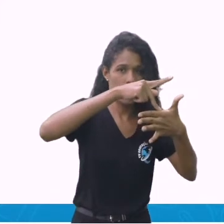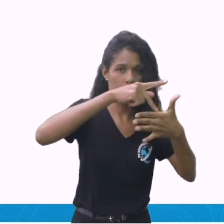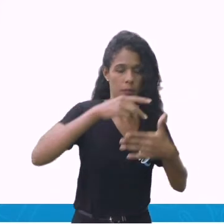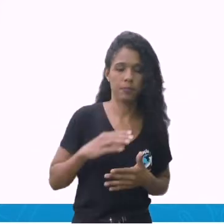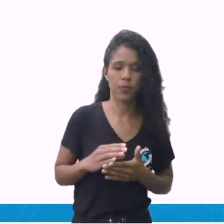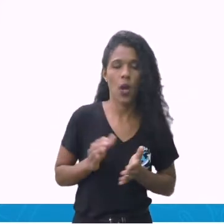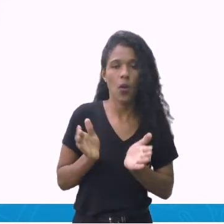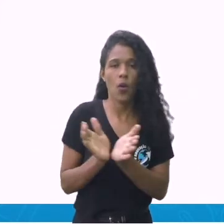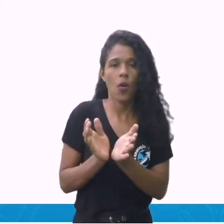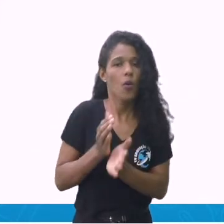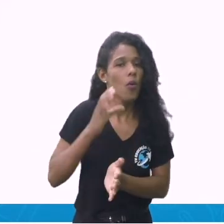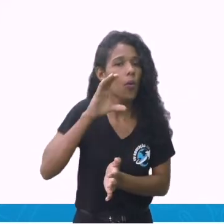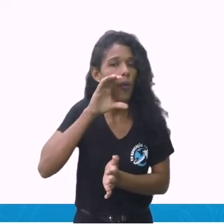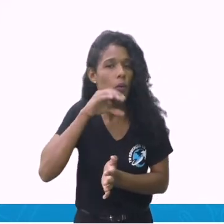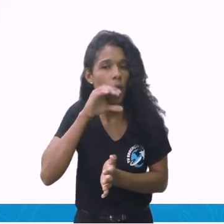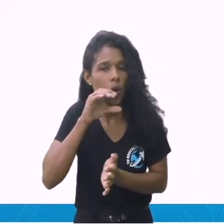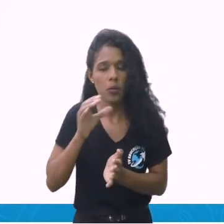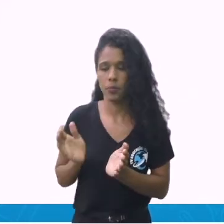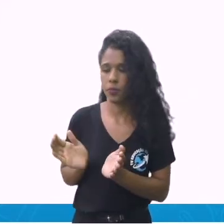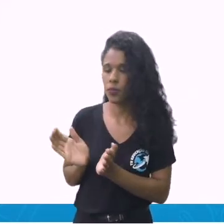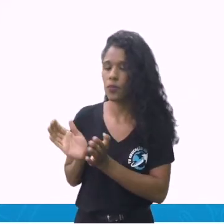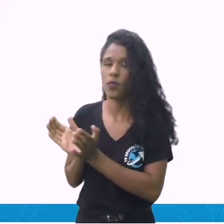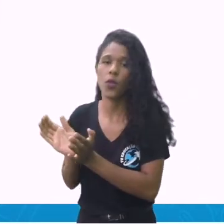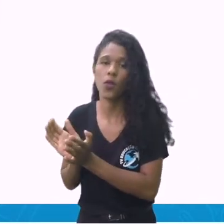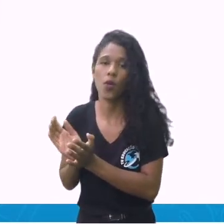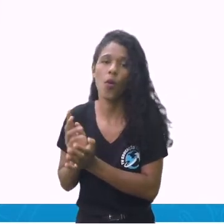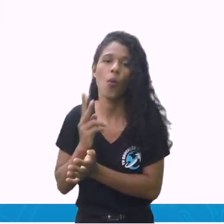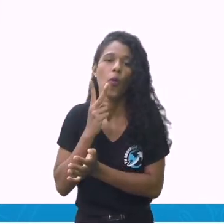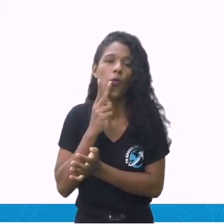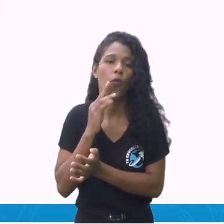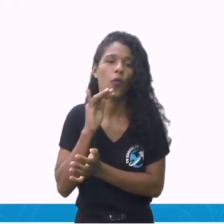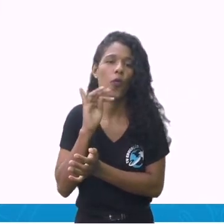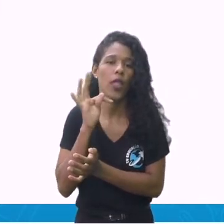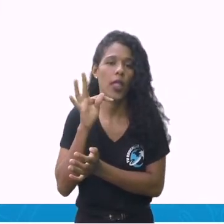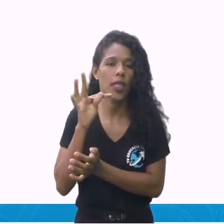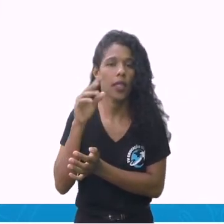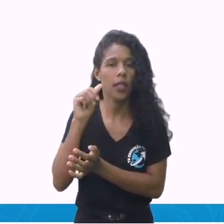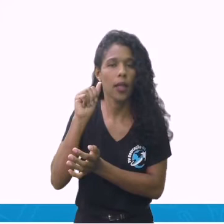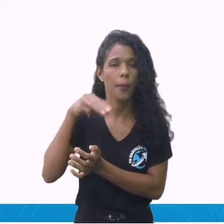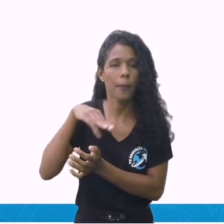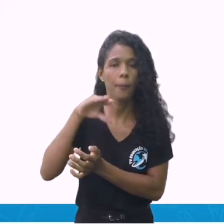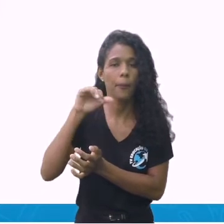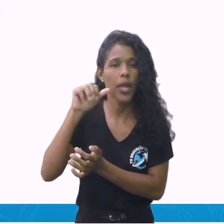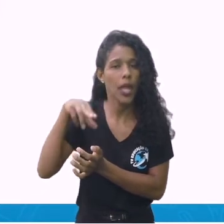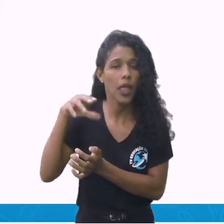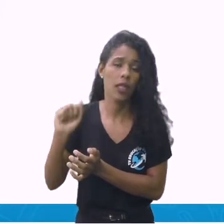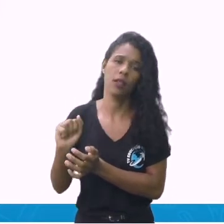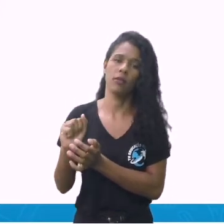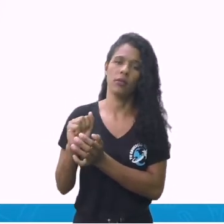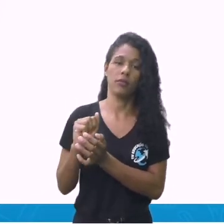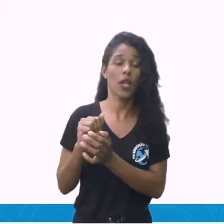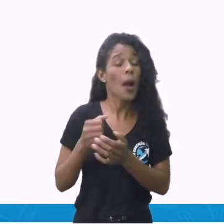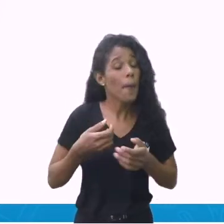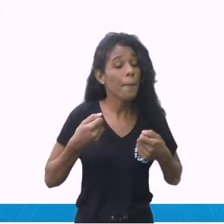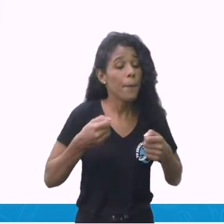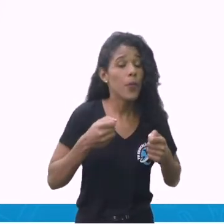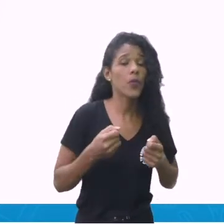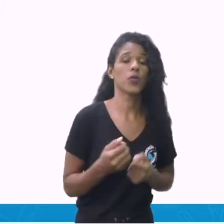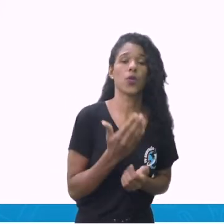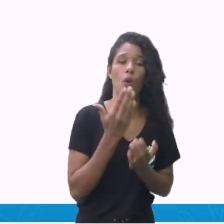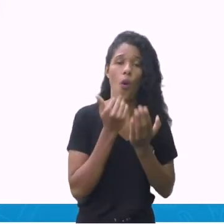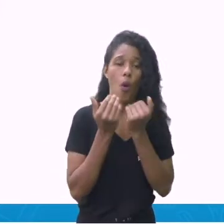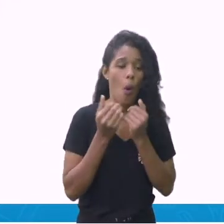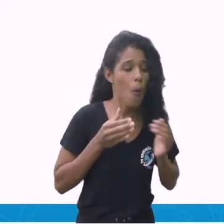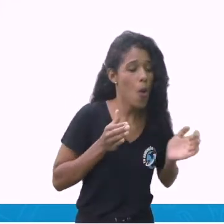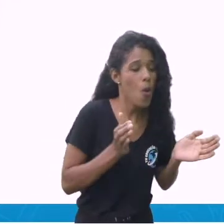ou somente de vitamina. A nossa alimentação ela tem que ser variada, porque o nosso corpo precisa de todos